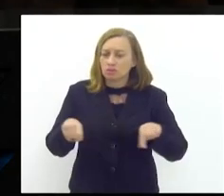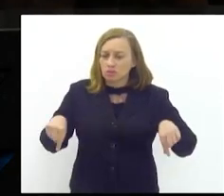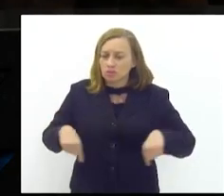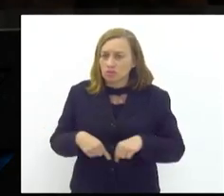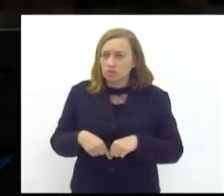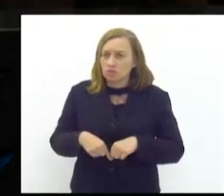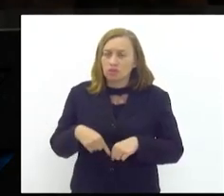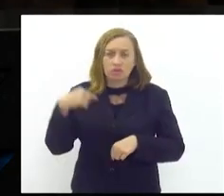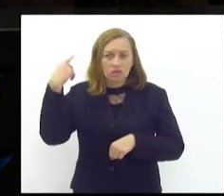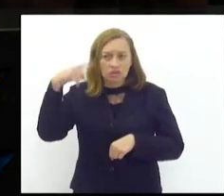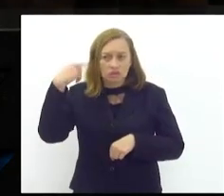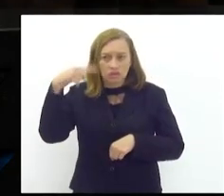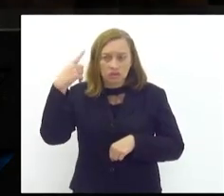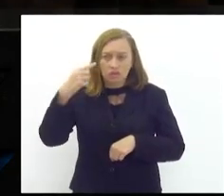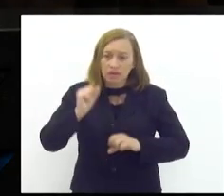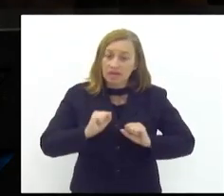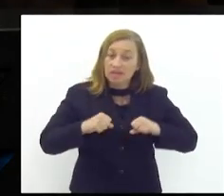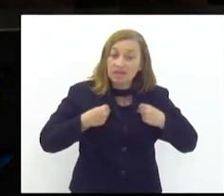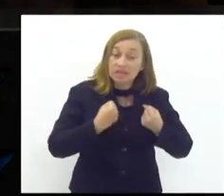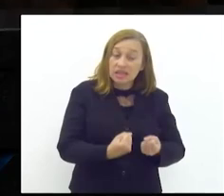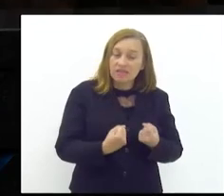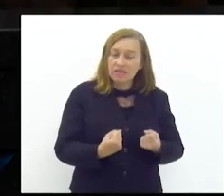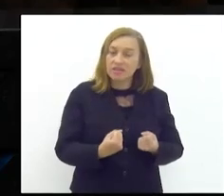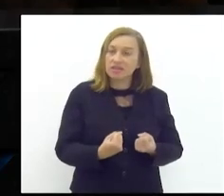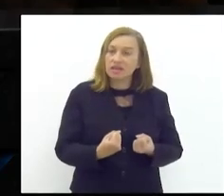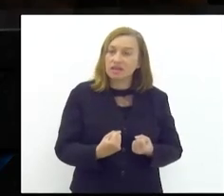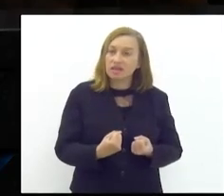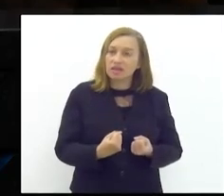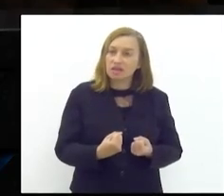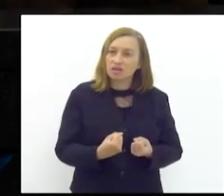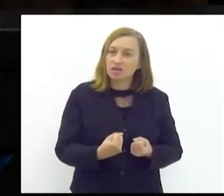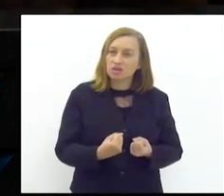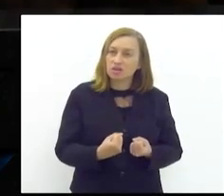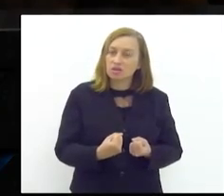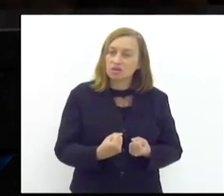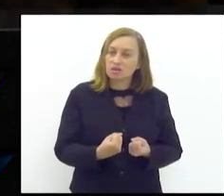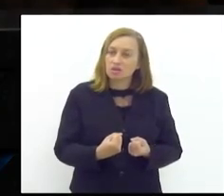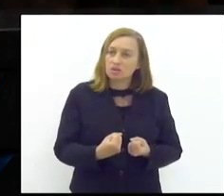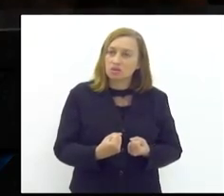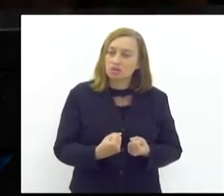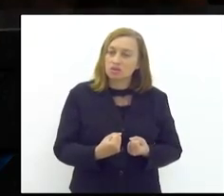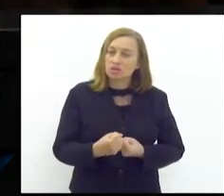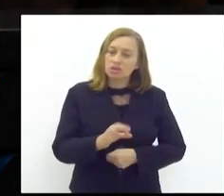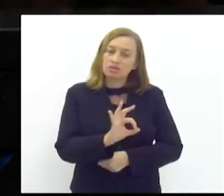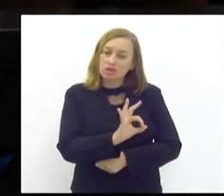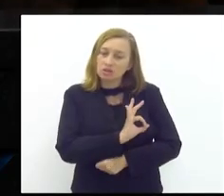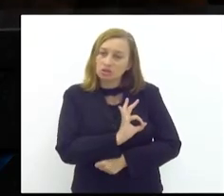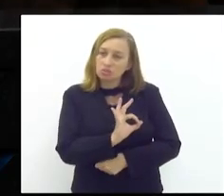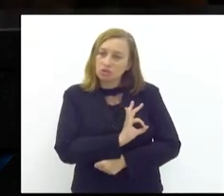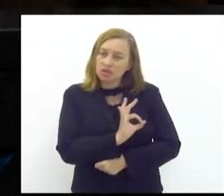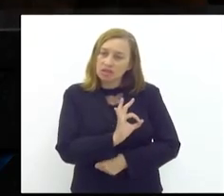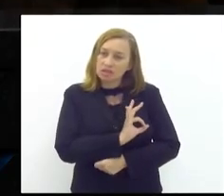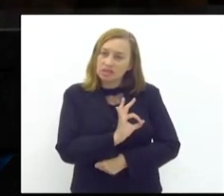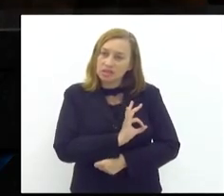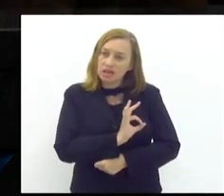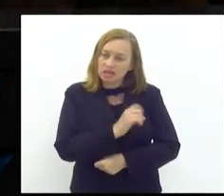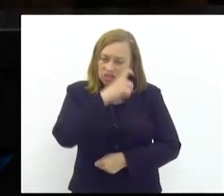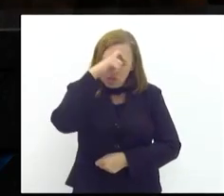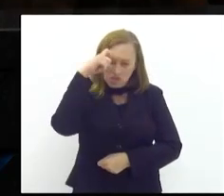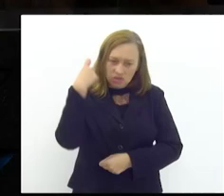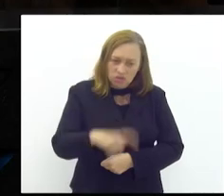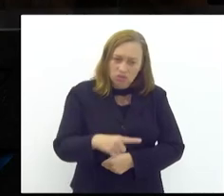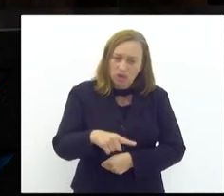para sustentar a defesa daqueles que deram suor e lágrima a favor